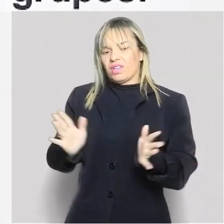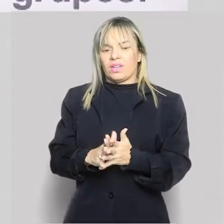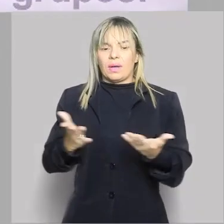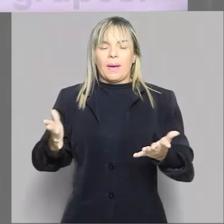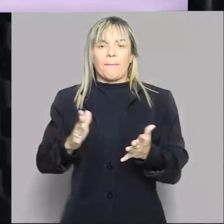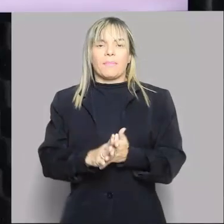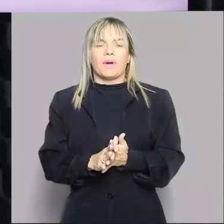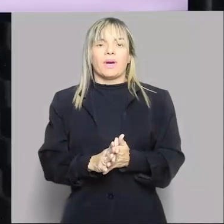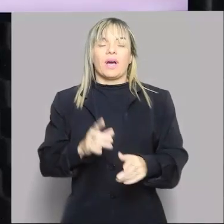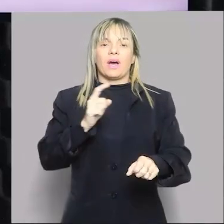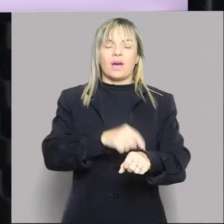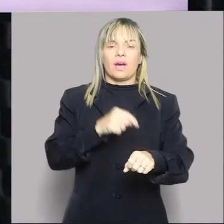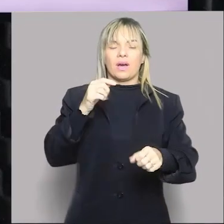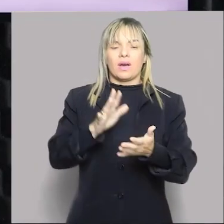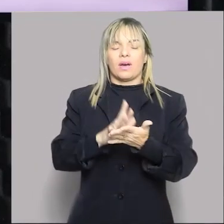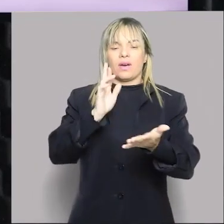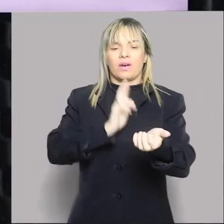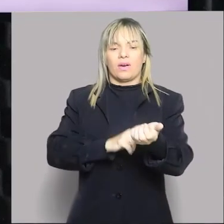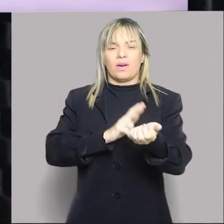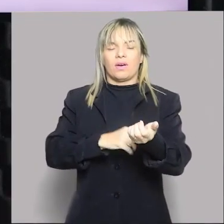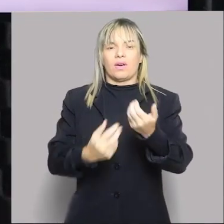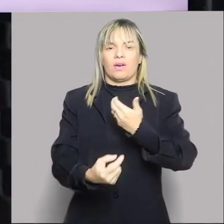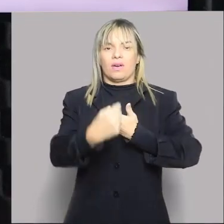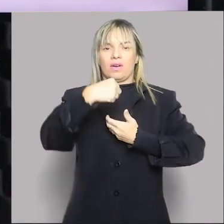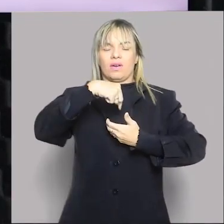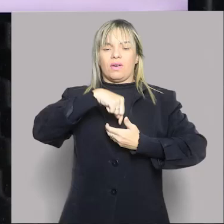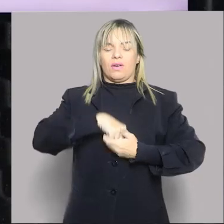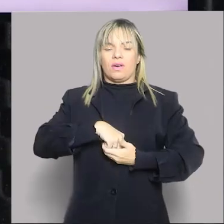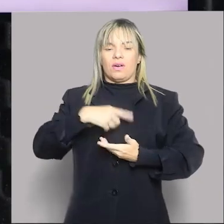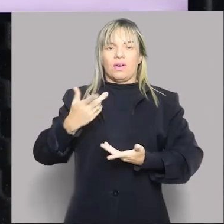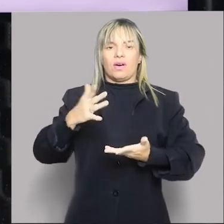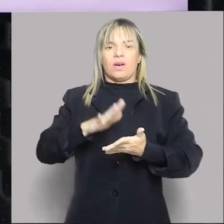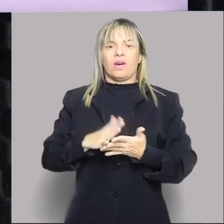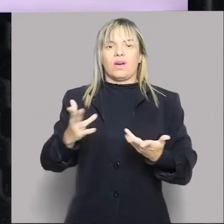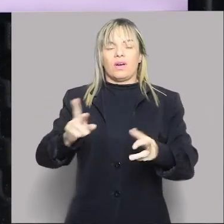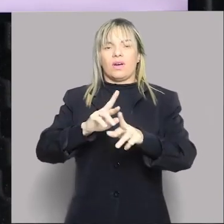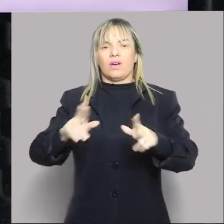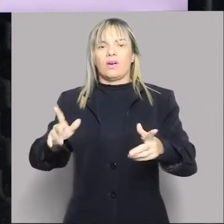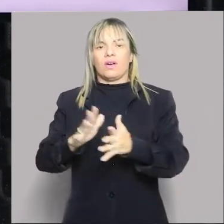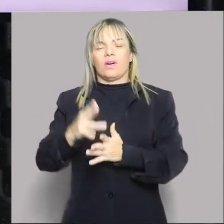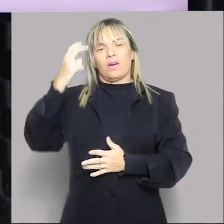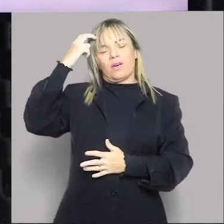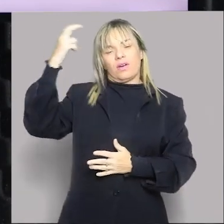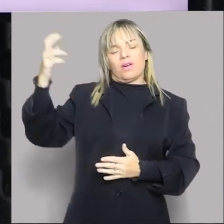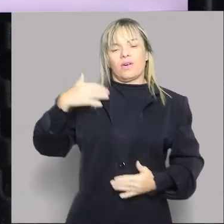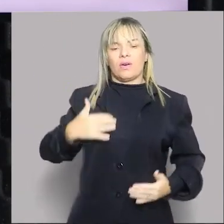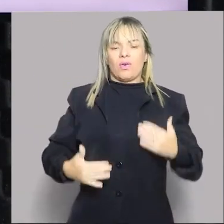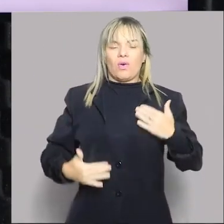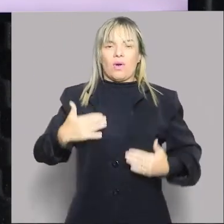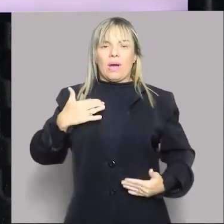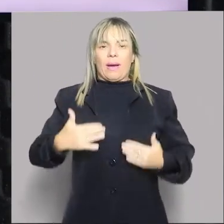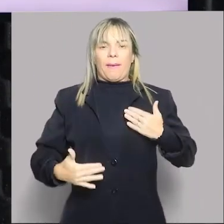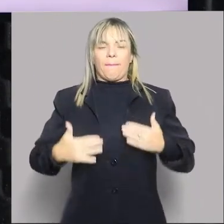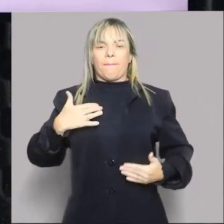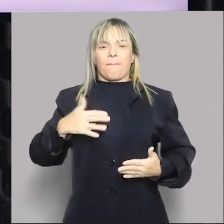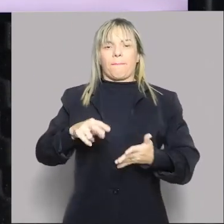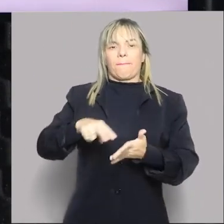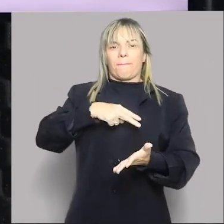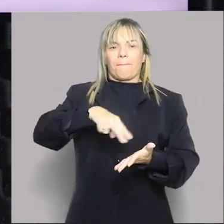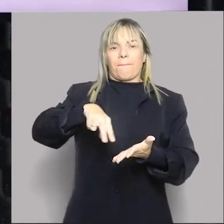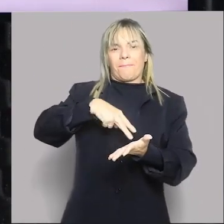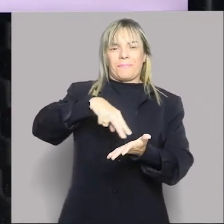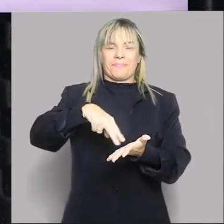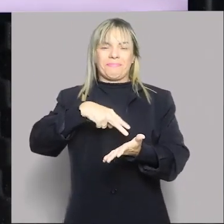movimentos. Teu ritmo interno, olha a palavra novamente, é diferente de alguém que tem a inteligência do corpo. Você olha alguém dançando, né? A minha intérprete que